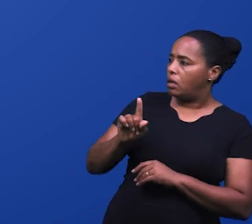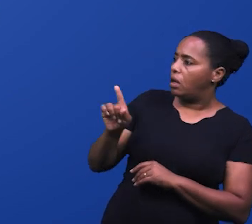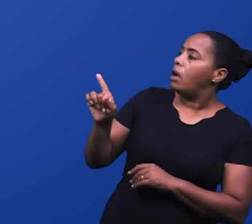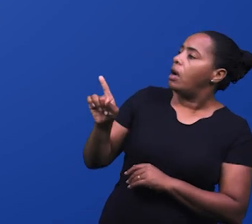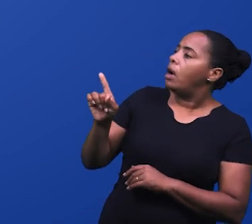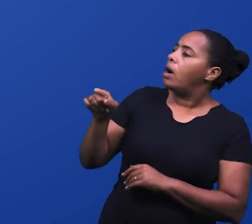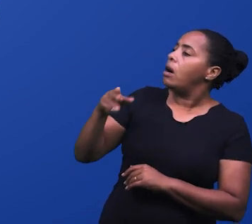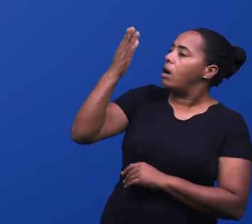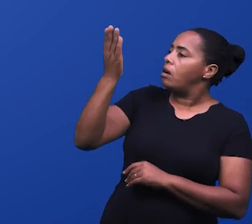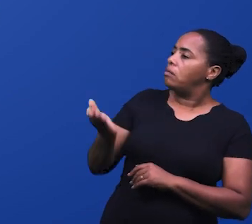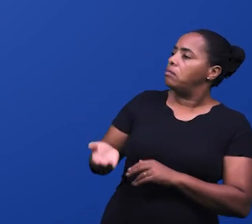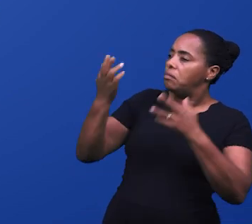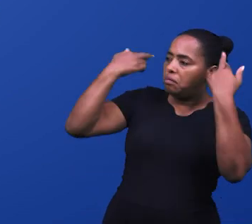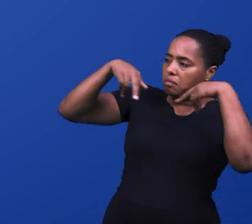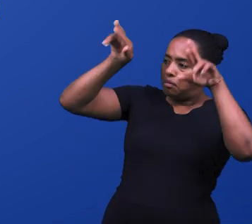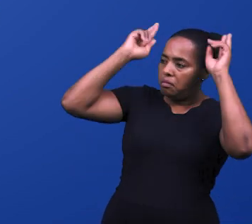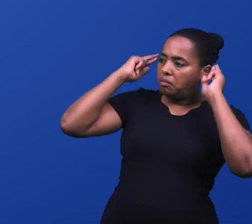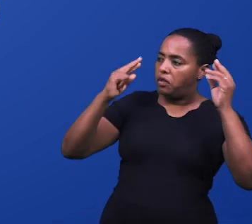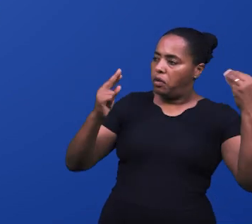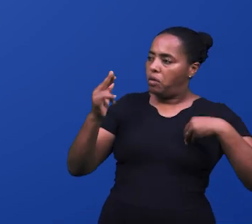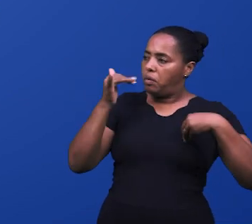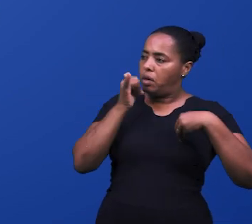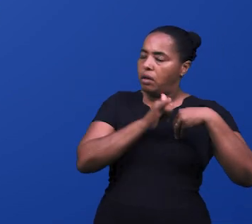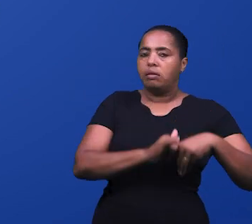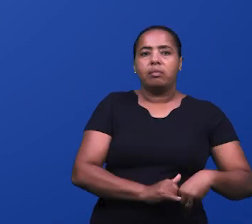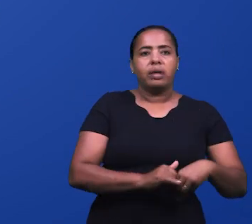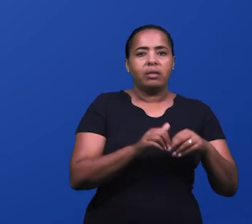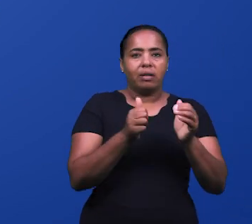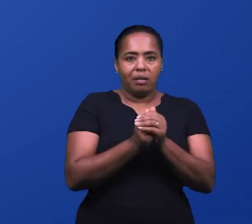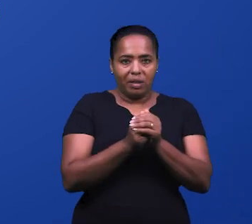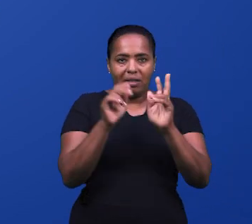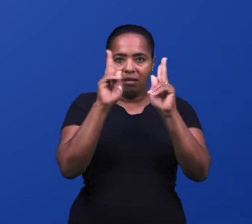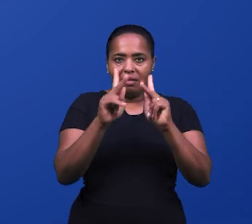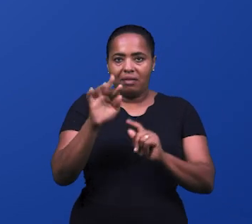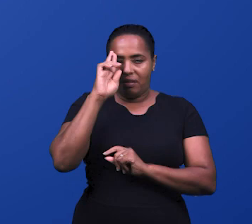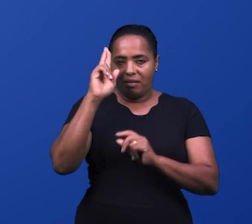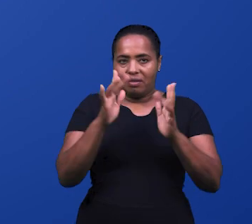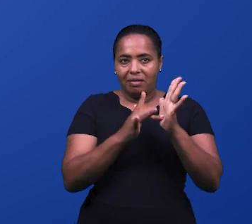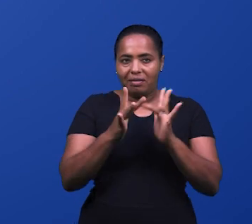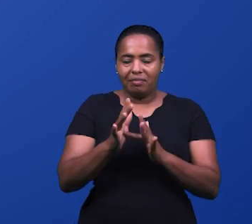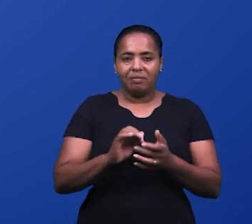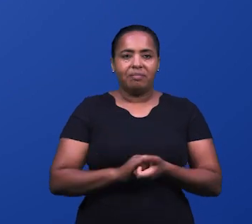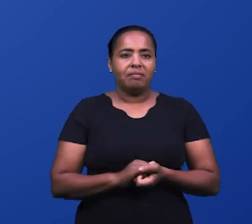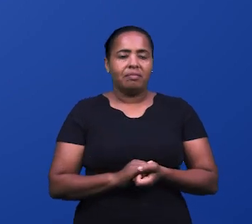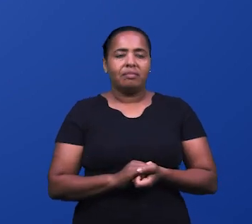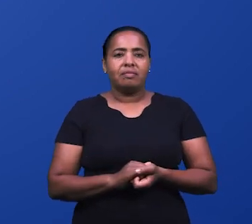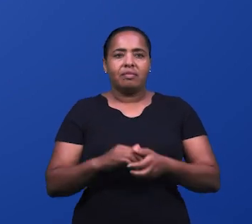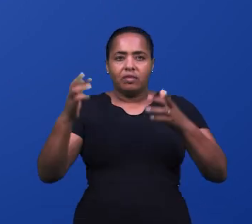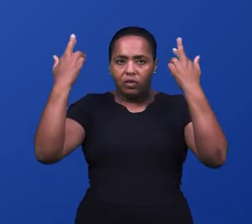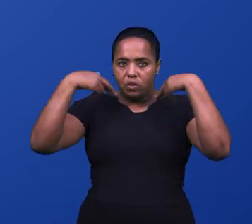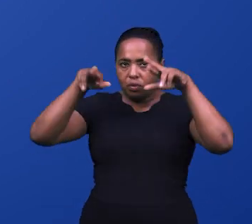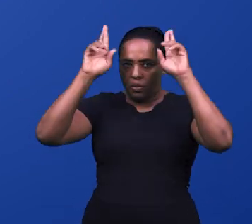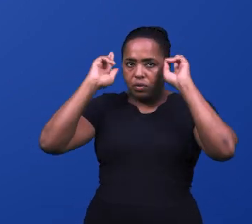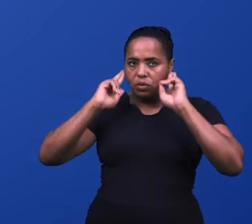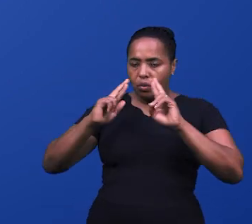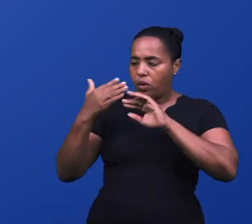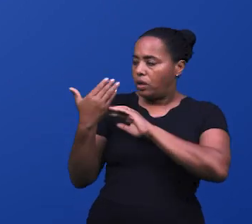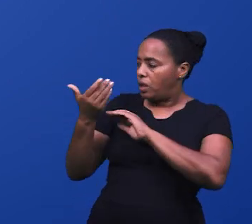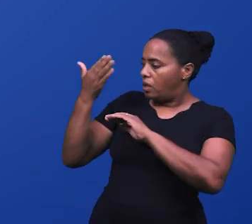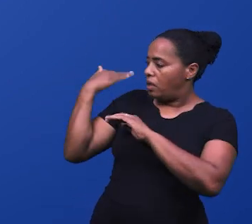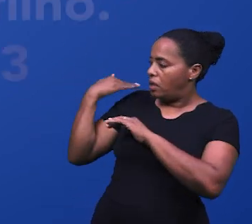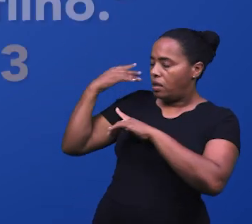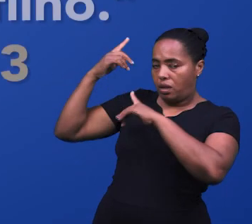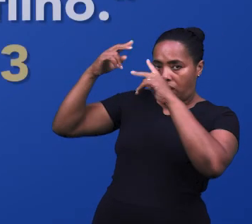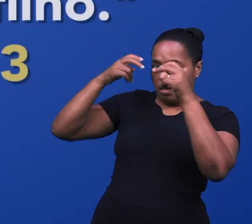de Deus que tira o pecado do mundo. Amém. A paz do Senhor, irmão. O cordeiro estava preso em um mato, como vemos ali no